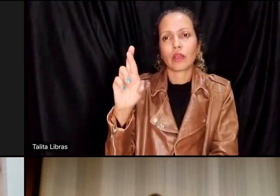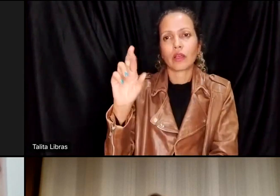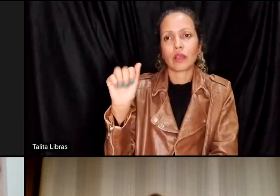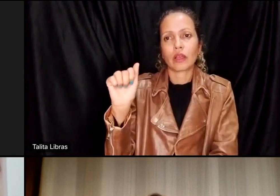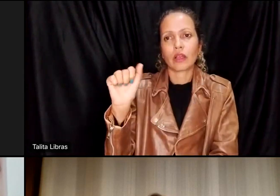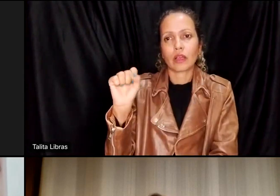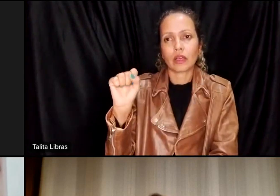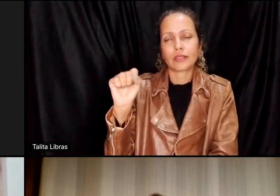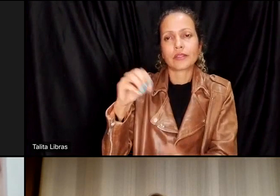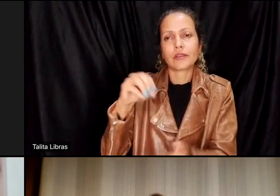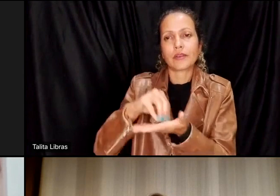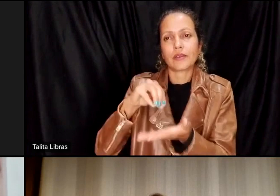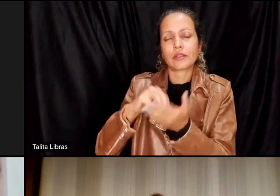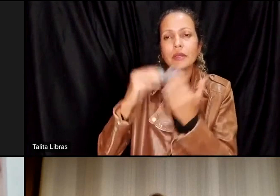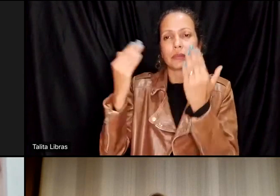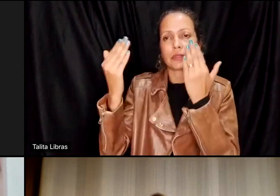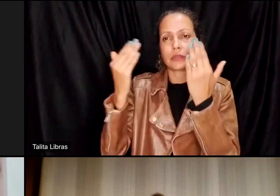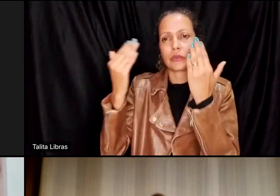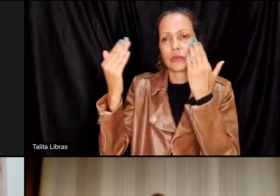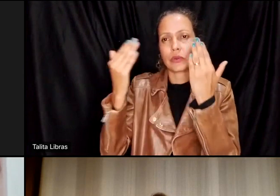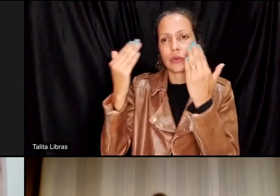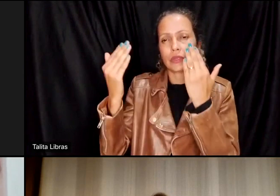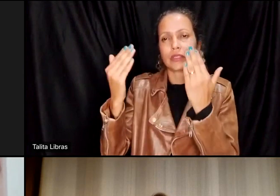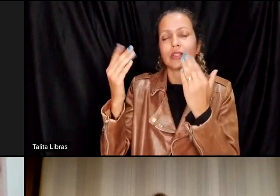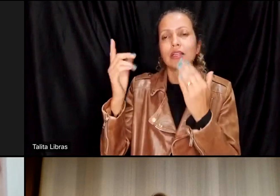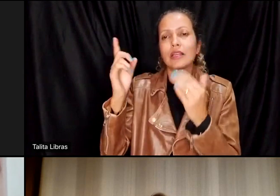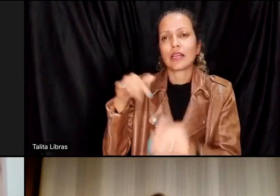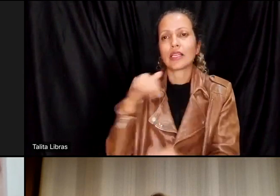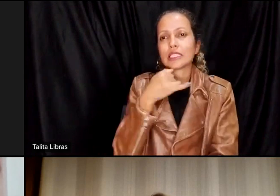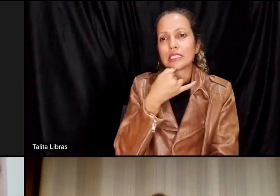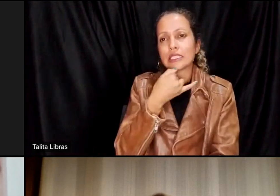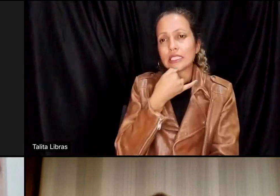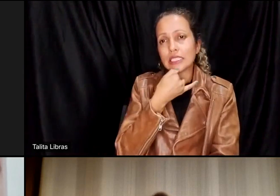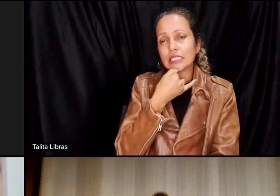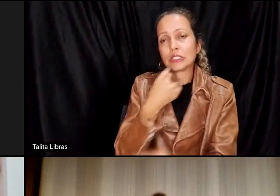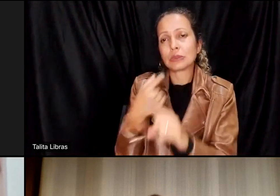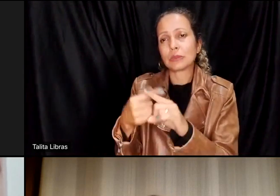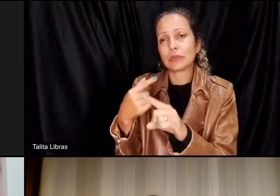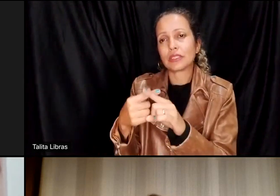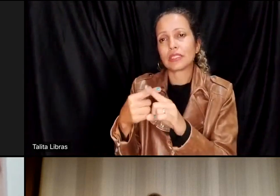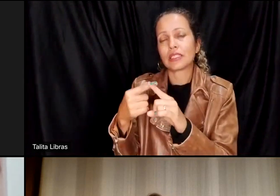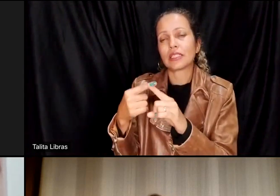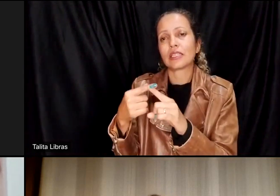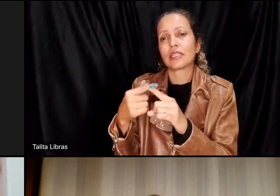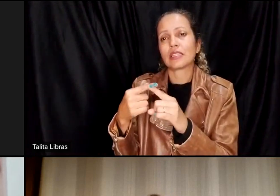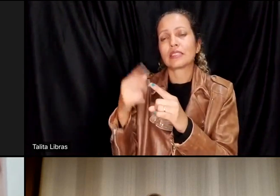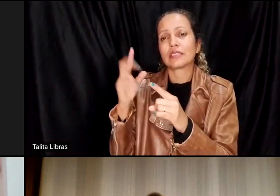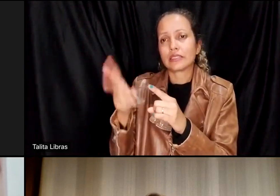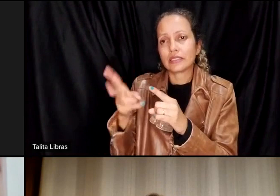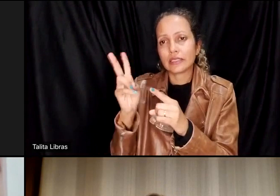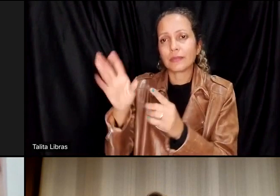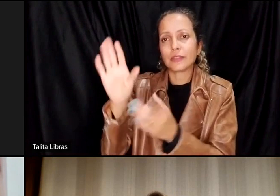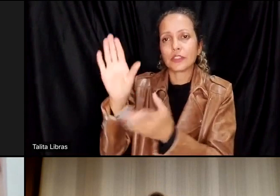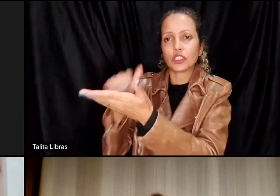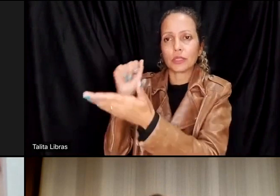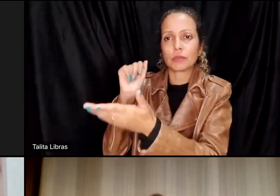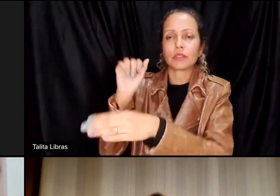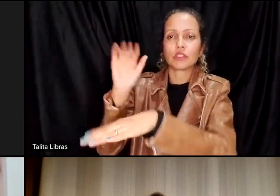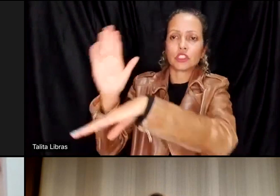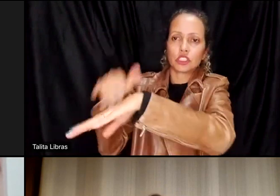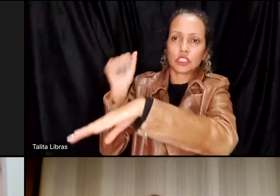tinha que arrumar alguém para traduzir, então, expõe, não é? Porque a pessoa tem que falar da vida dela,